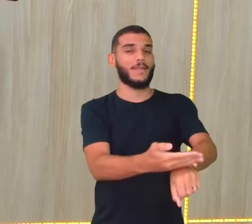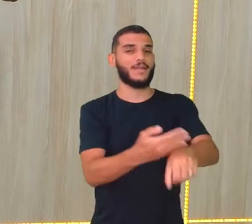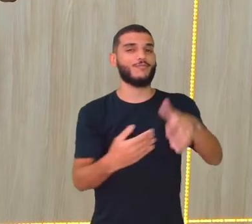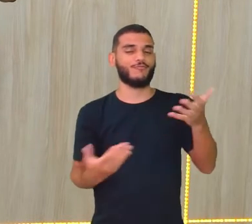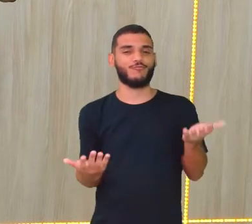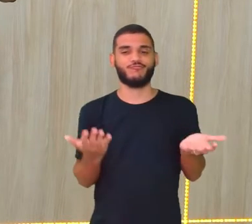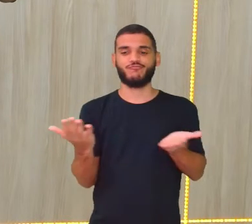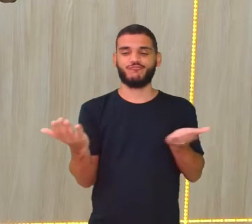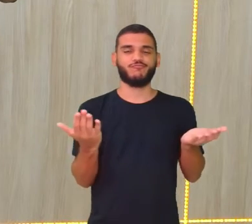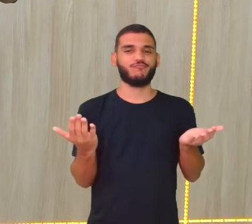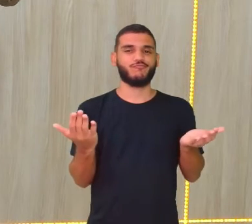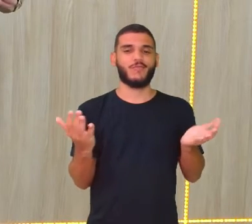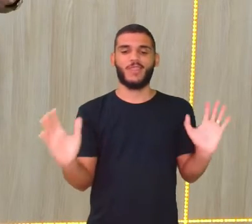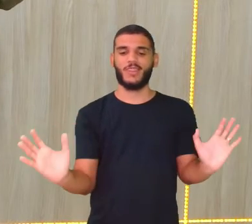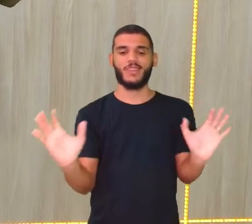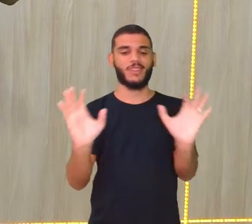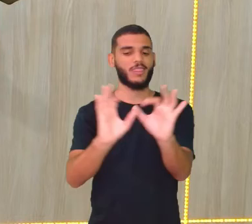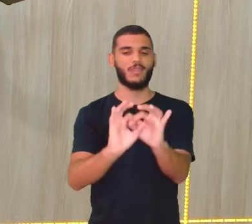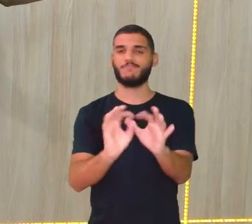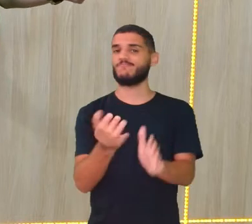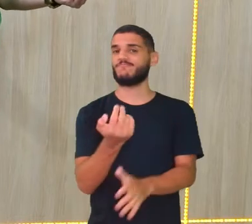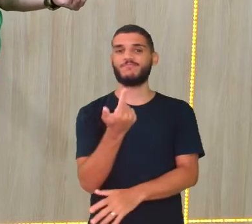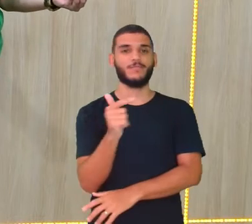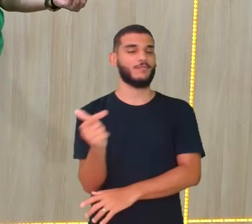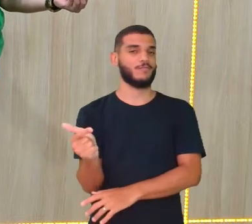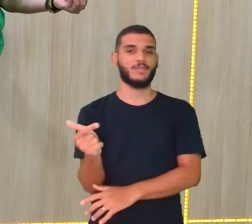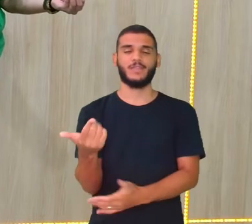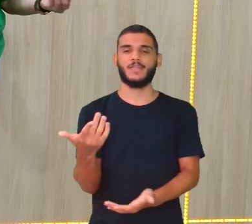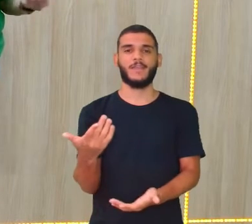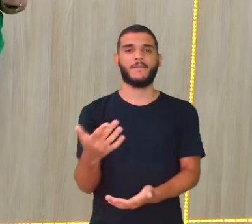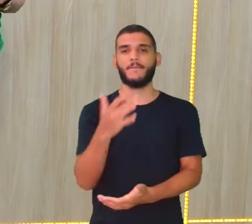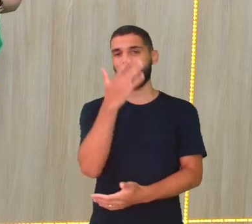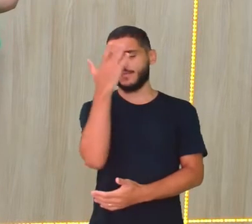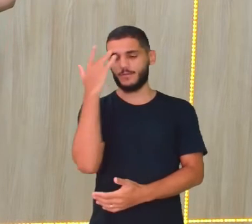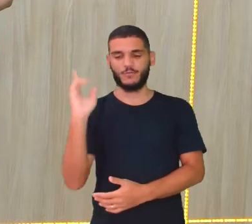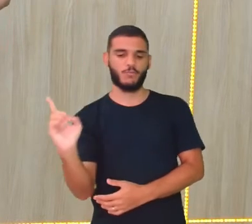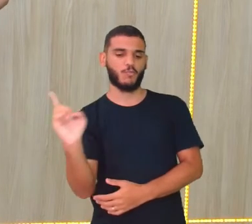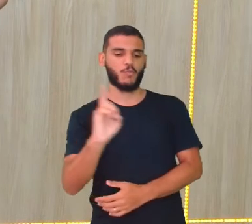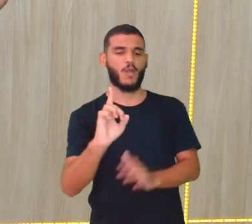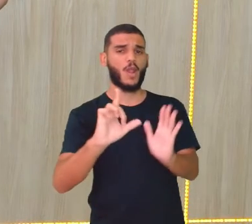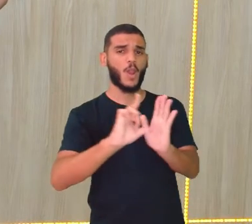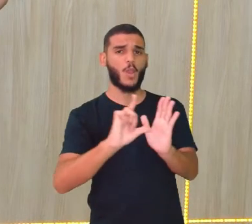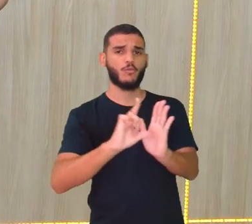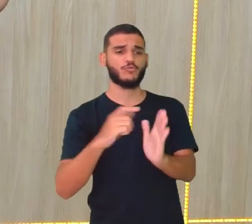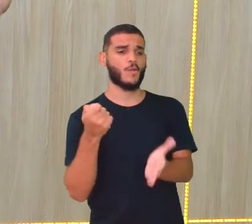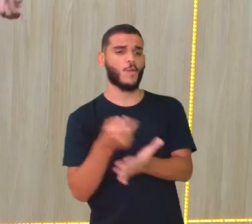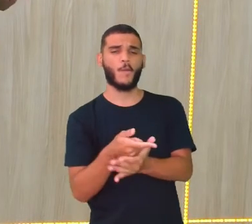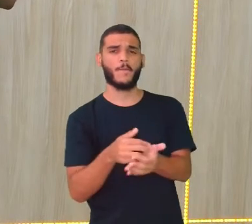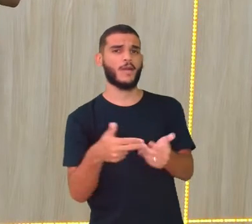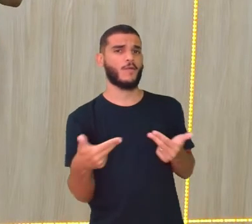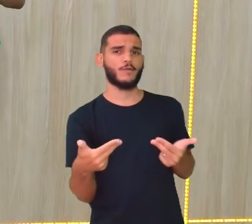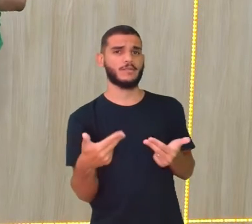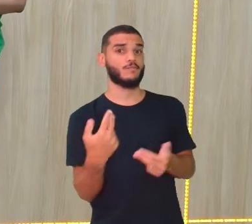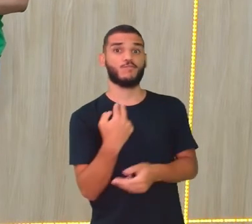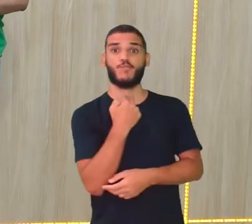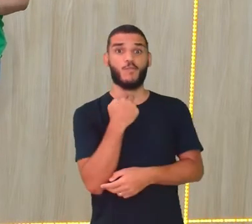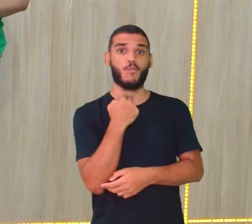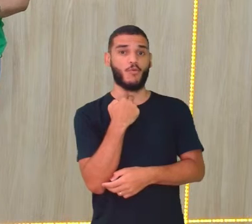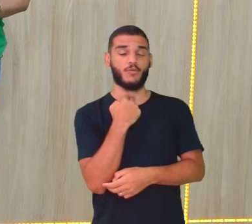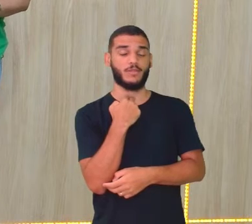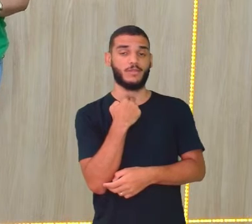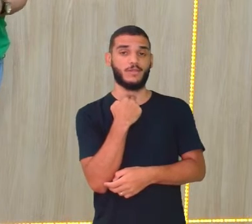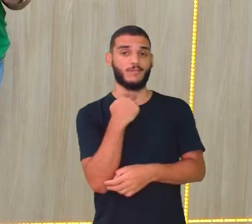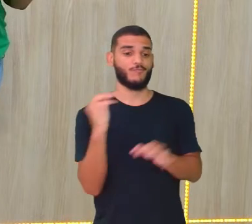chegar numa loja, comprar alguma coisa, né, tomar um café que fosse junto com